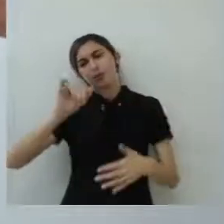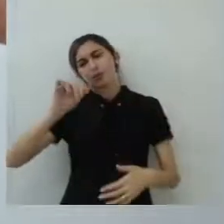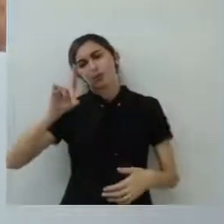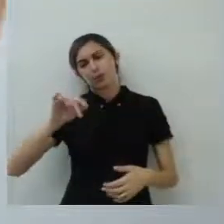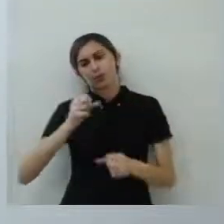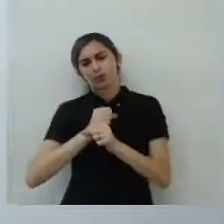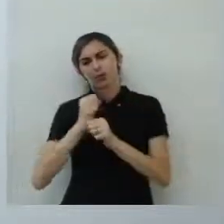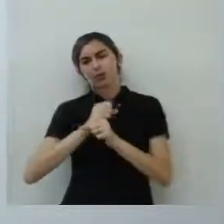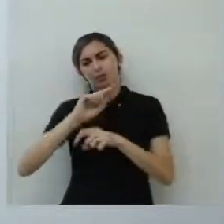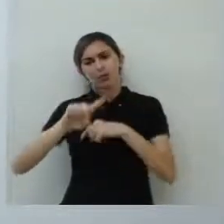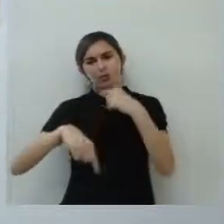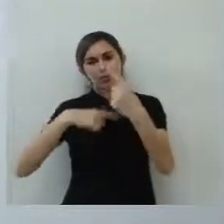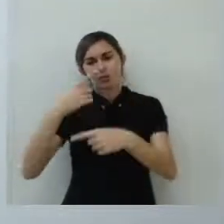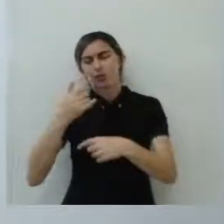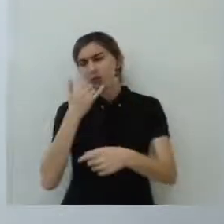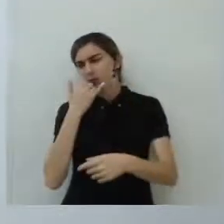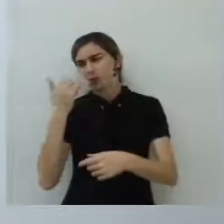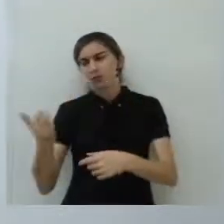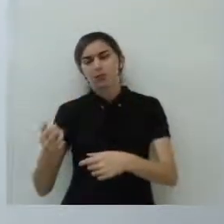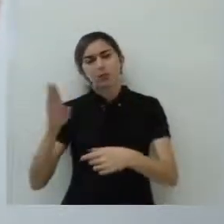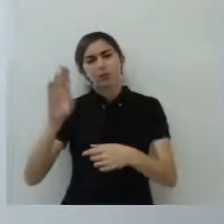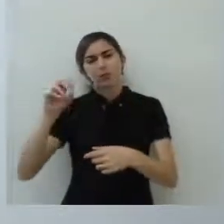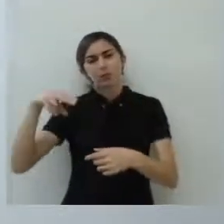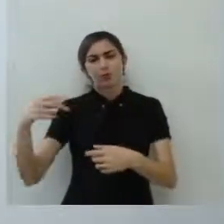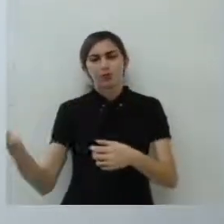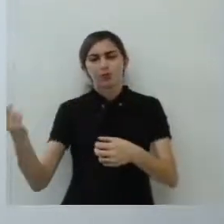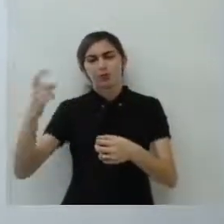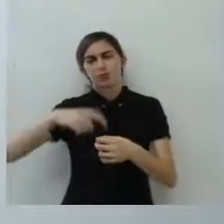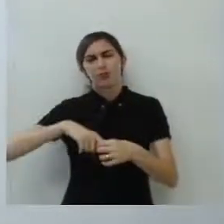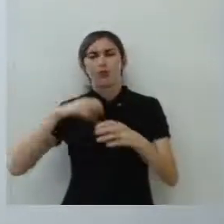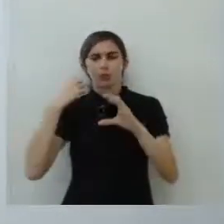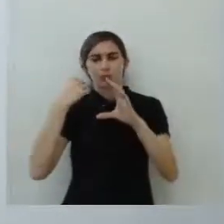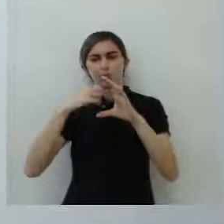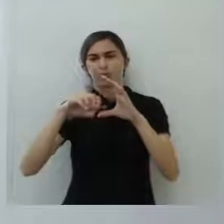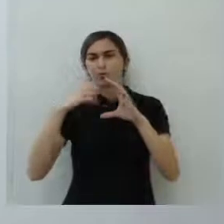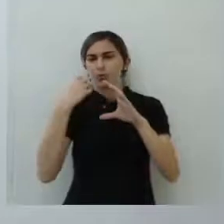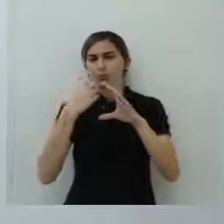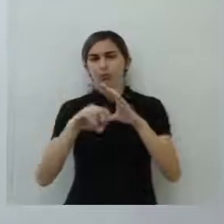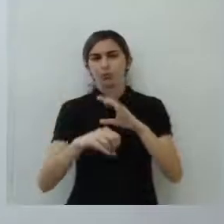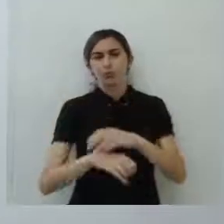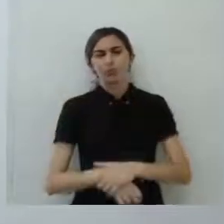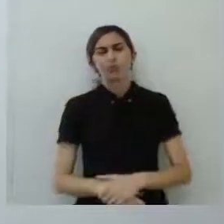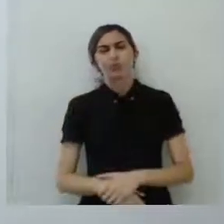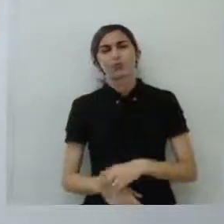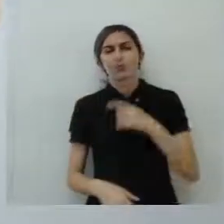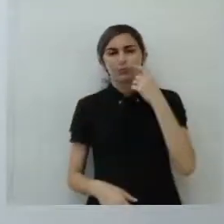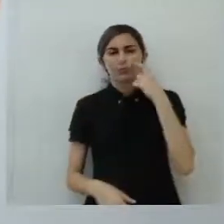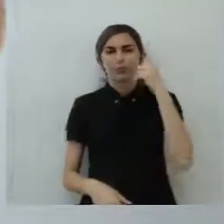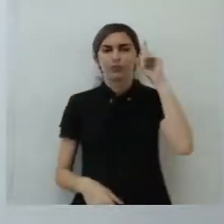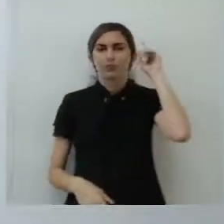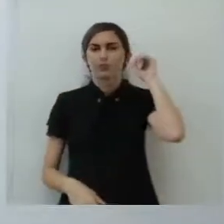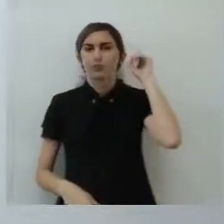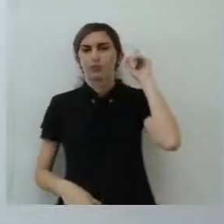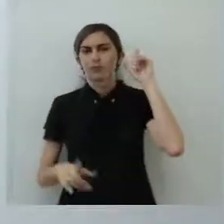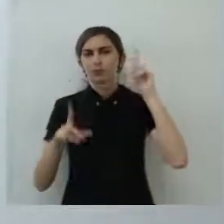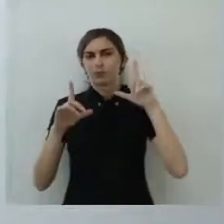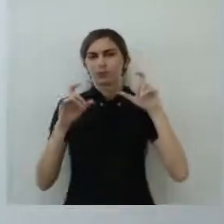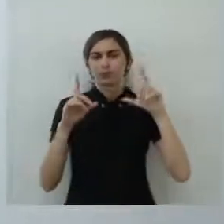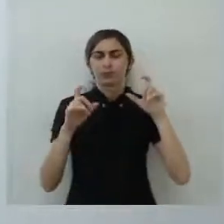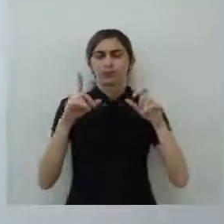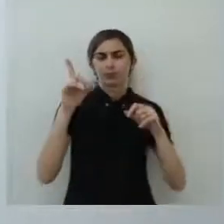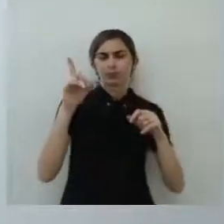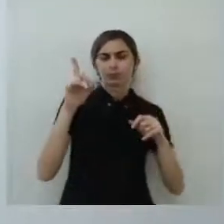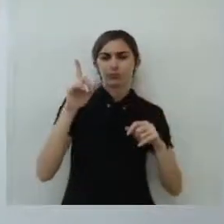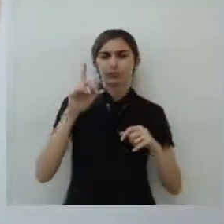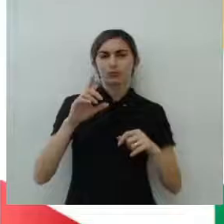Anos depois, ele se reconcilia com Boni e volta para a Globo. Bem, aí uma imagem lá do Cassino